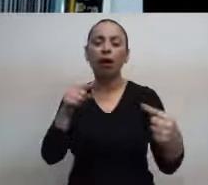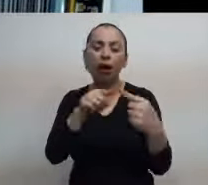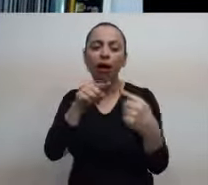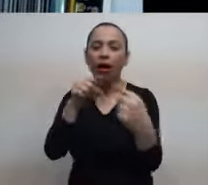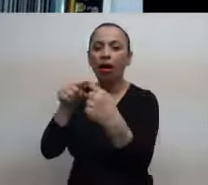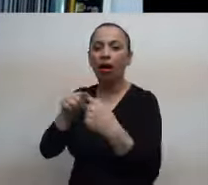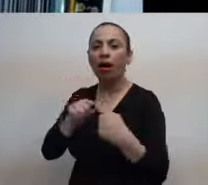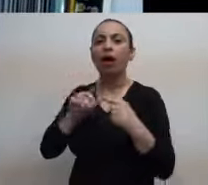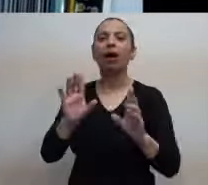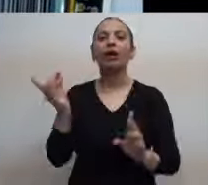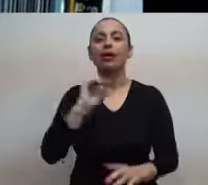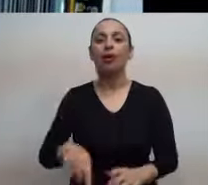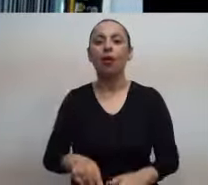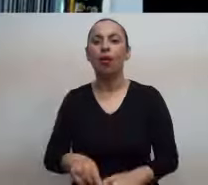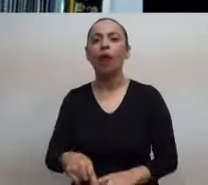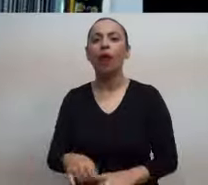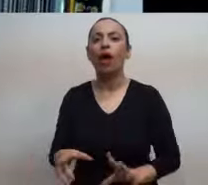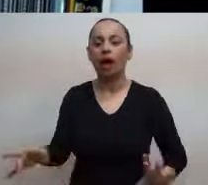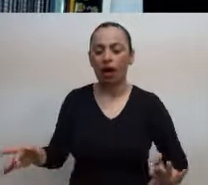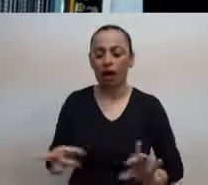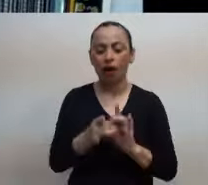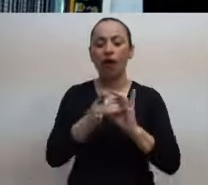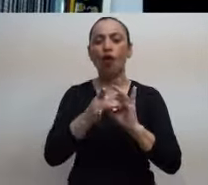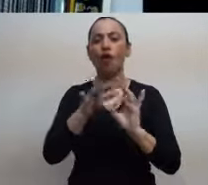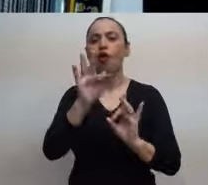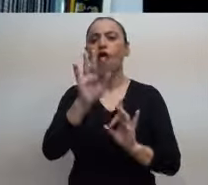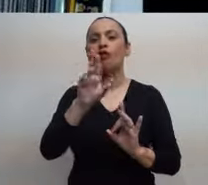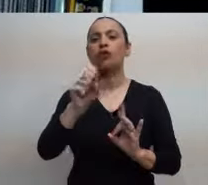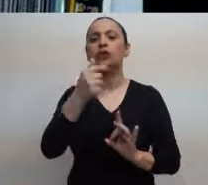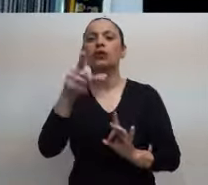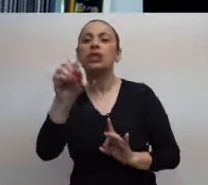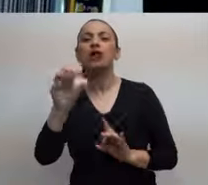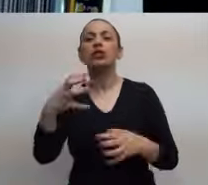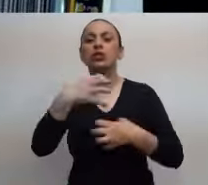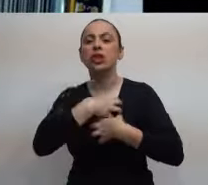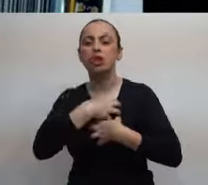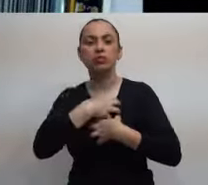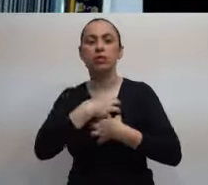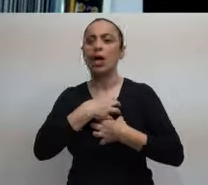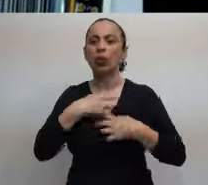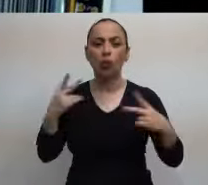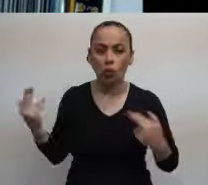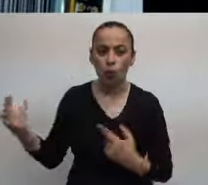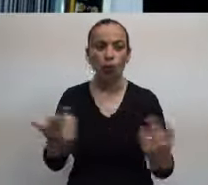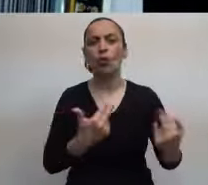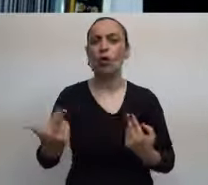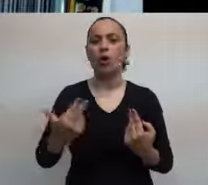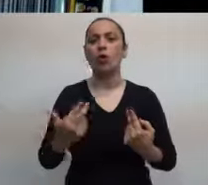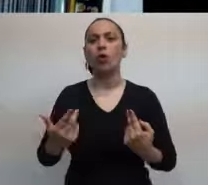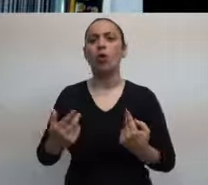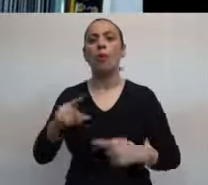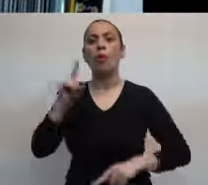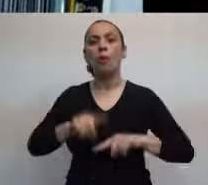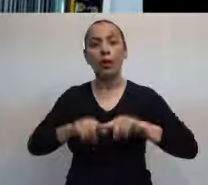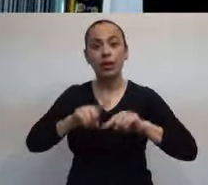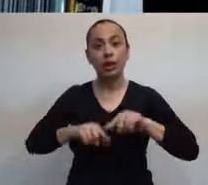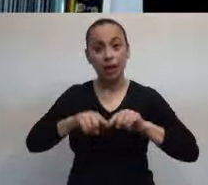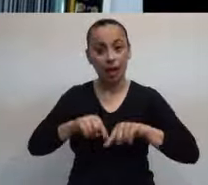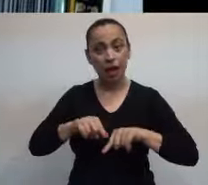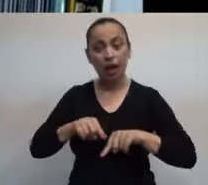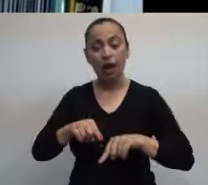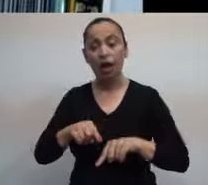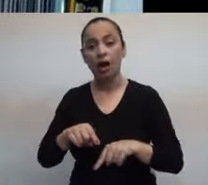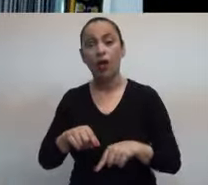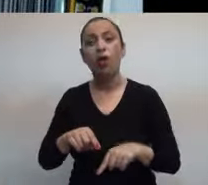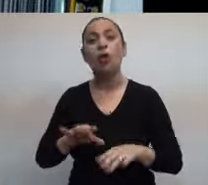e não é uma fusão de sentimentos e atitudes. O material progride, mas